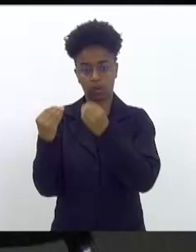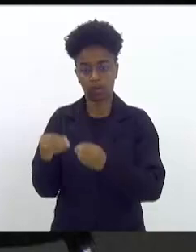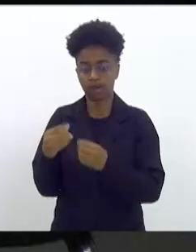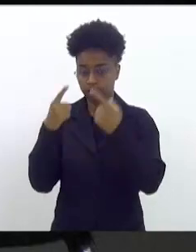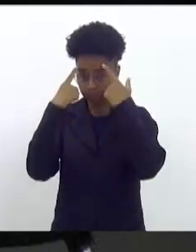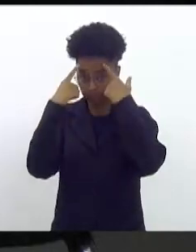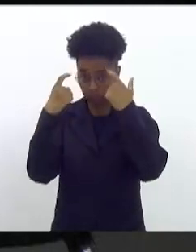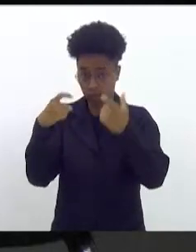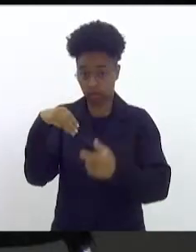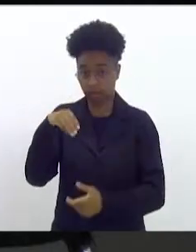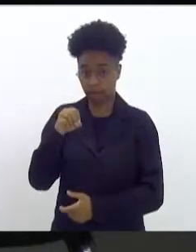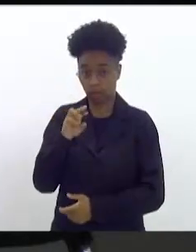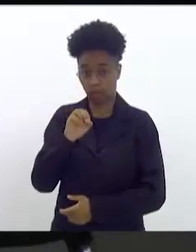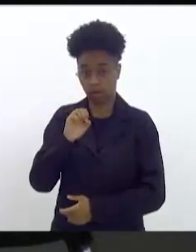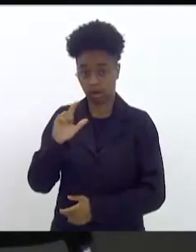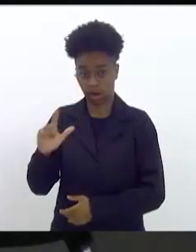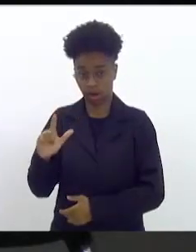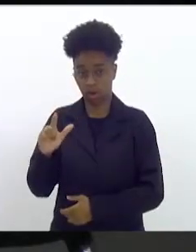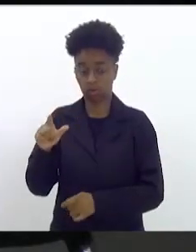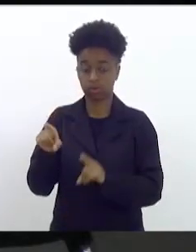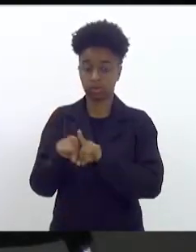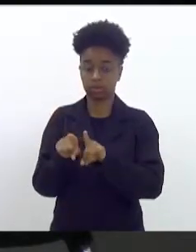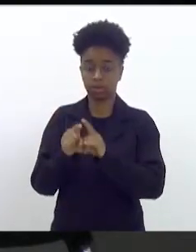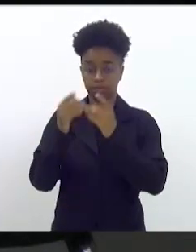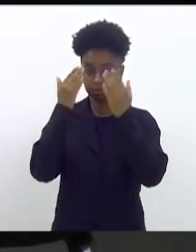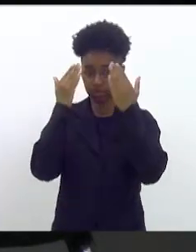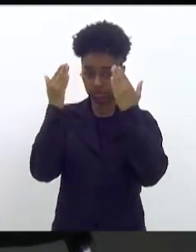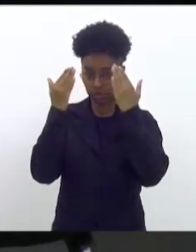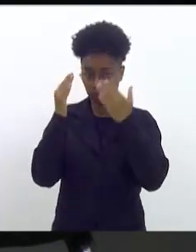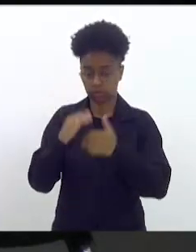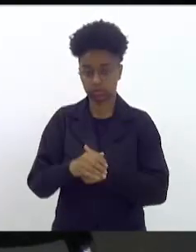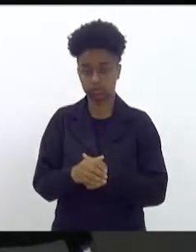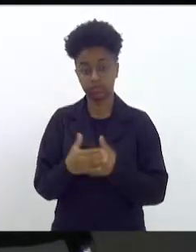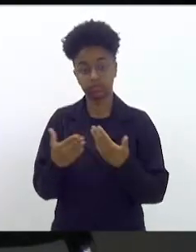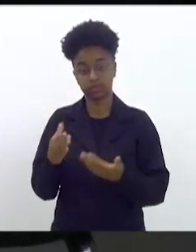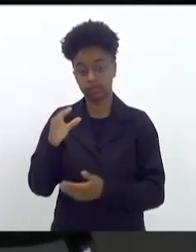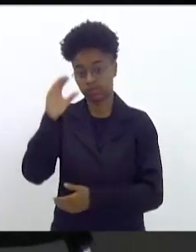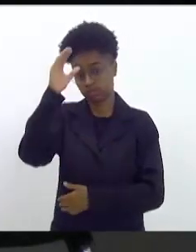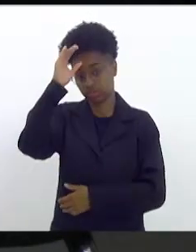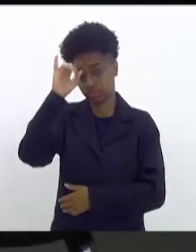violência moral, bota entre parênteses psicológica. Tia Ju